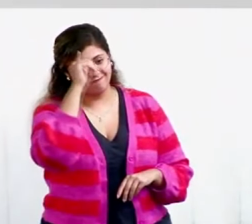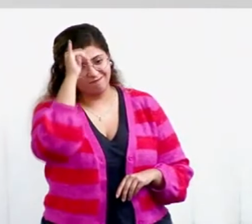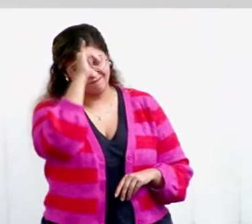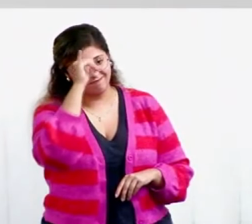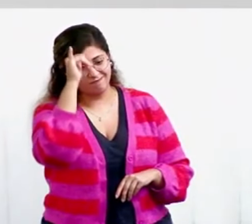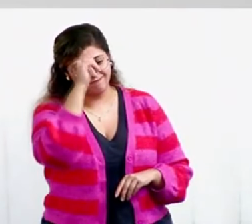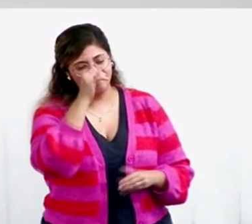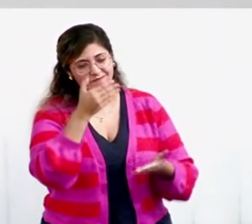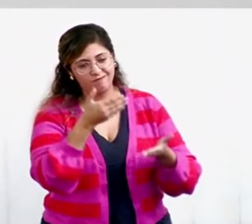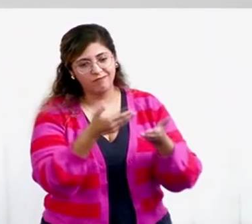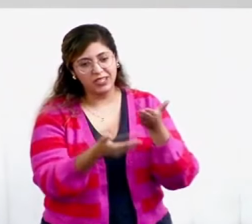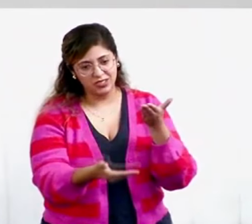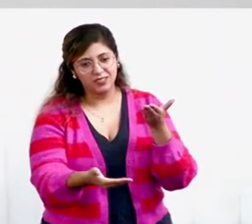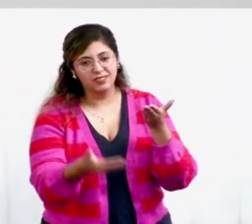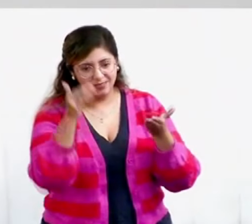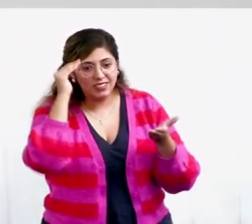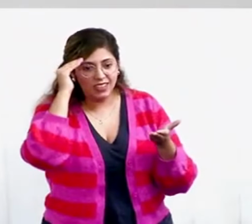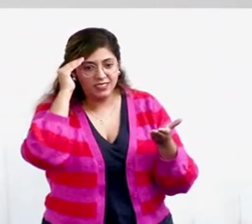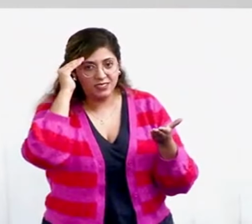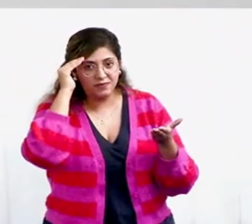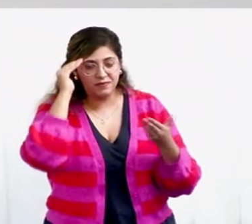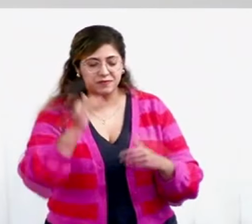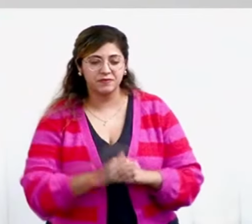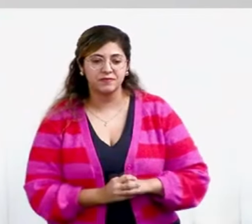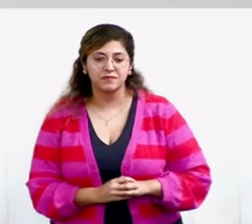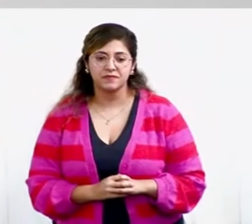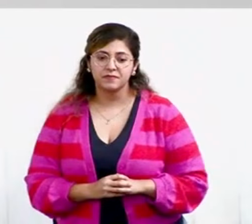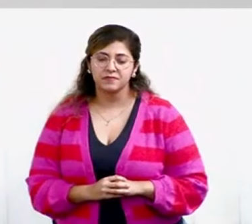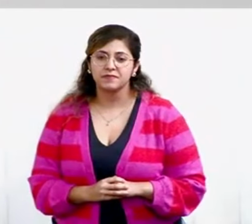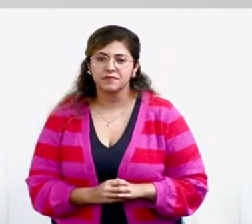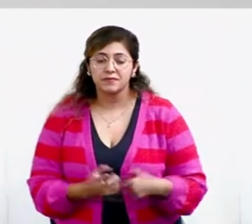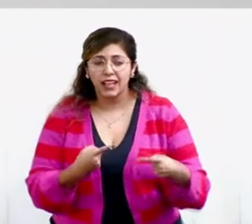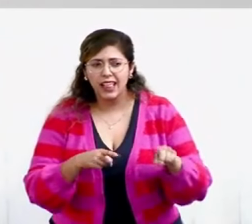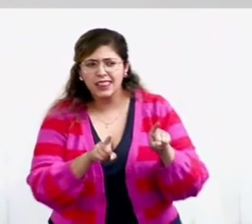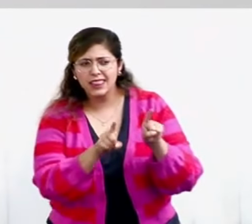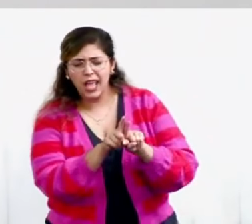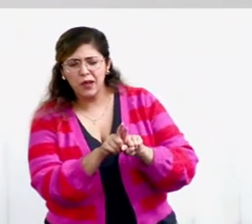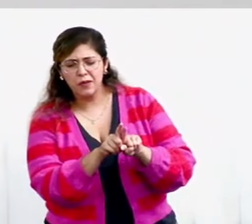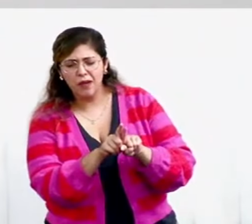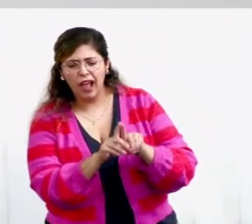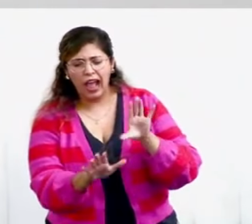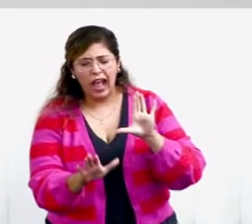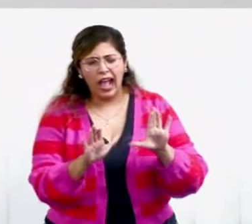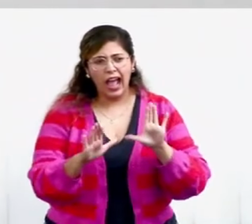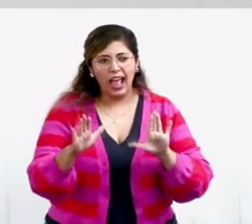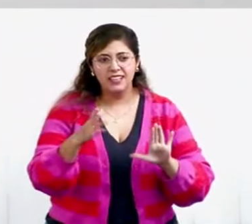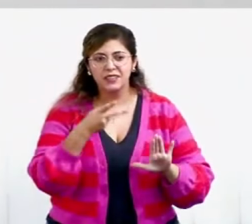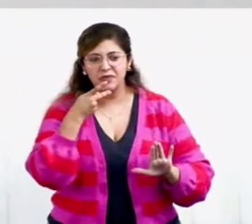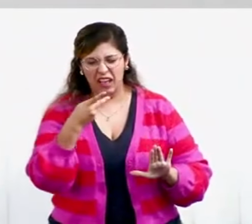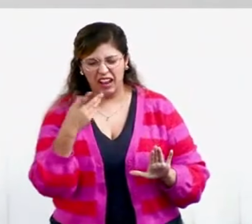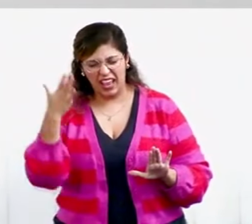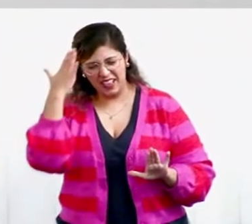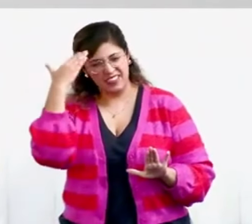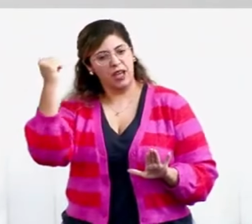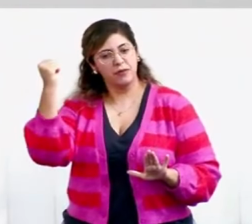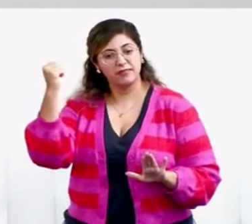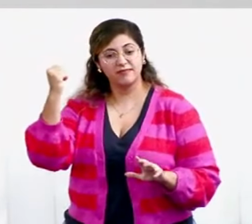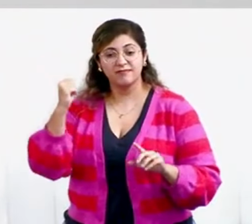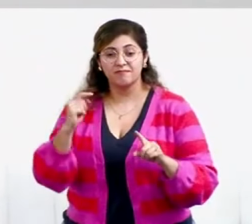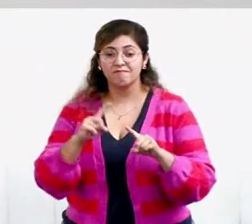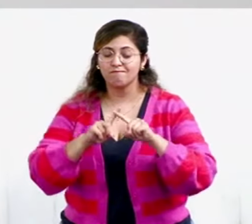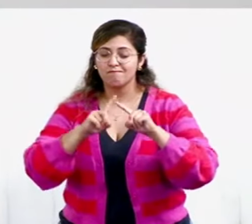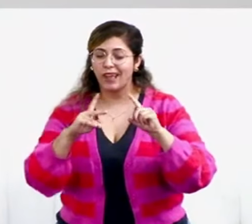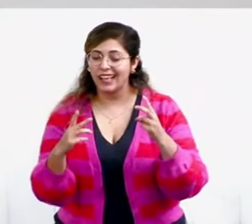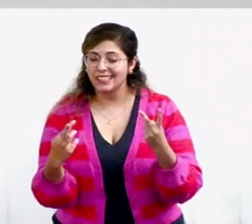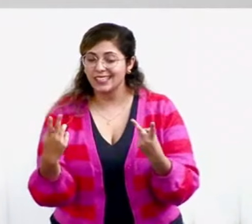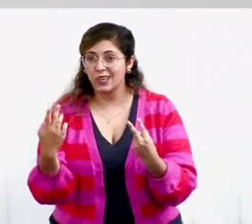verso 22, ele diz: dizendo-se sábios, tornaram-se loucos. Depois,